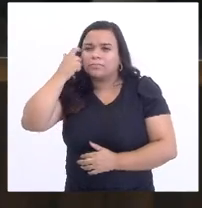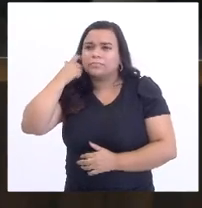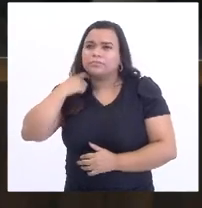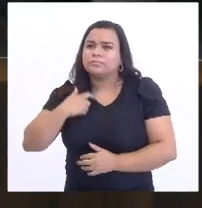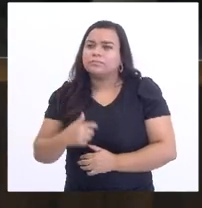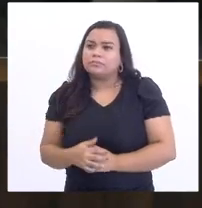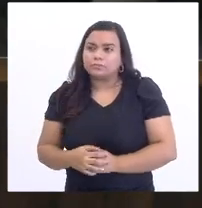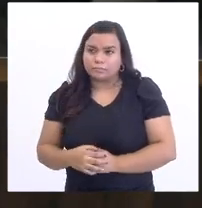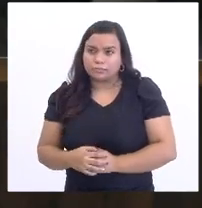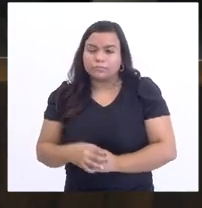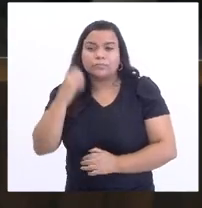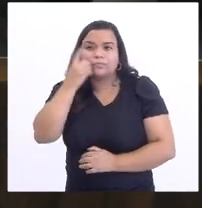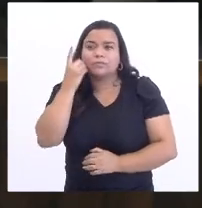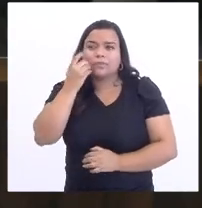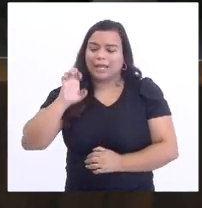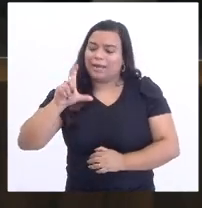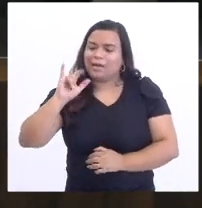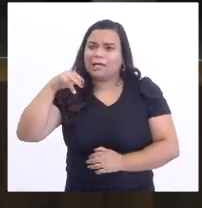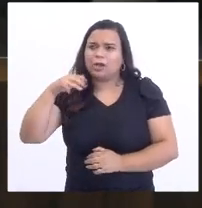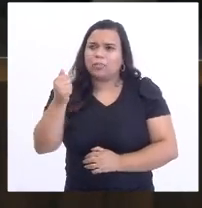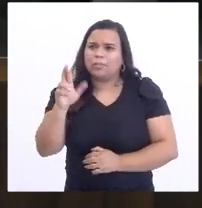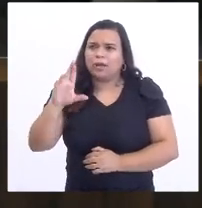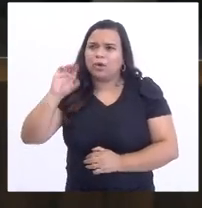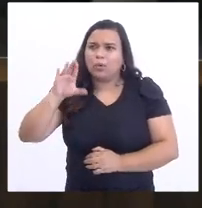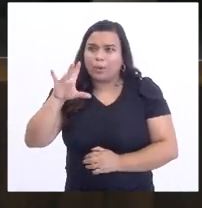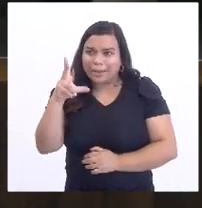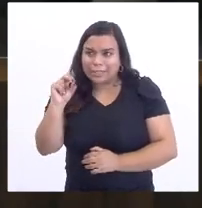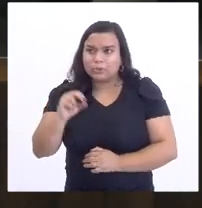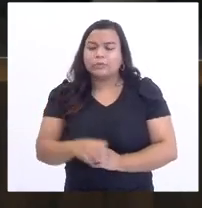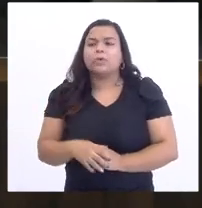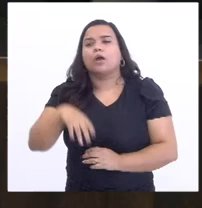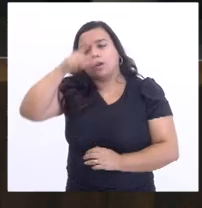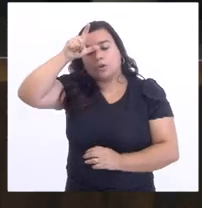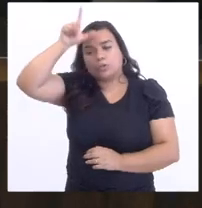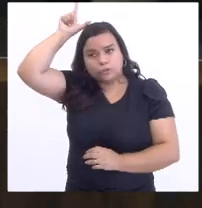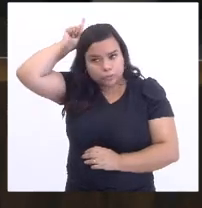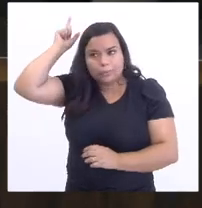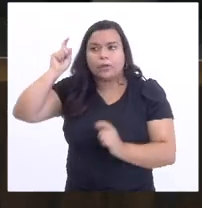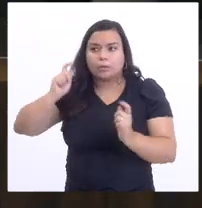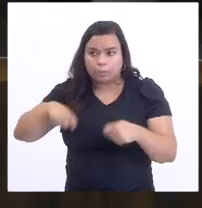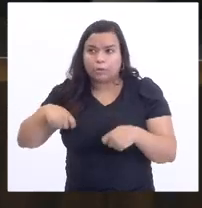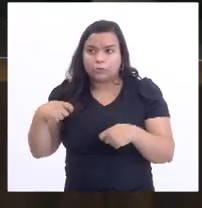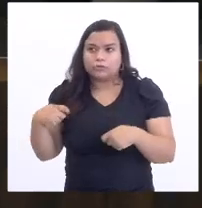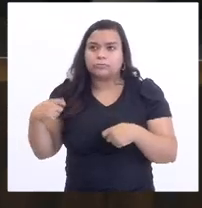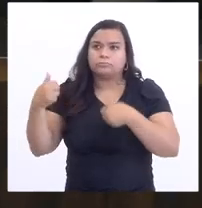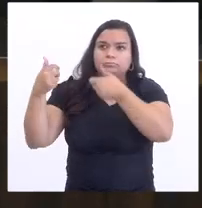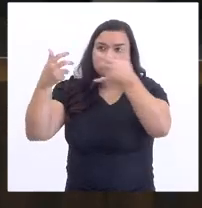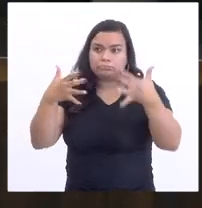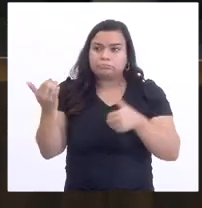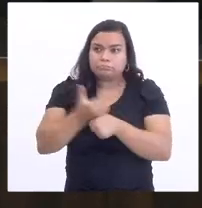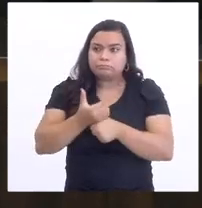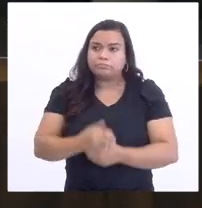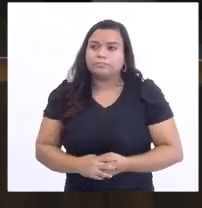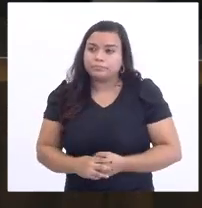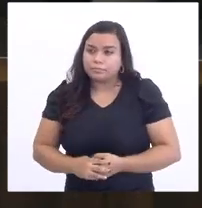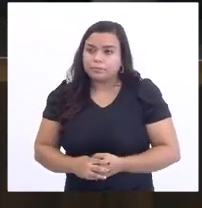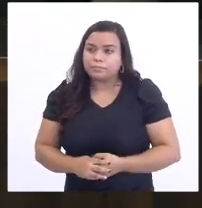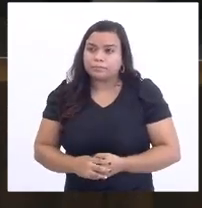Canella. Deputado Eliomar Coelho. Deputado Luiz Paulo poderá, porque é substitutivo.